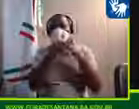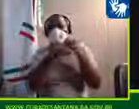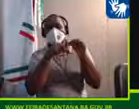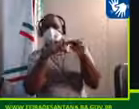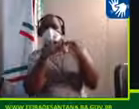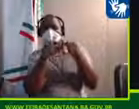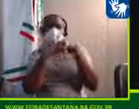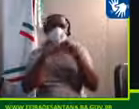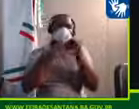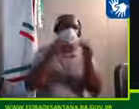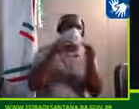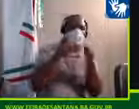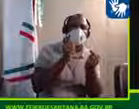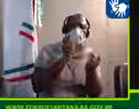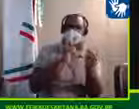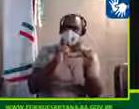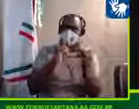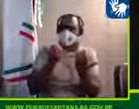flexibilização? Haverá aumento?